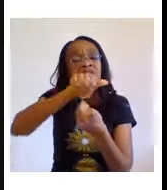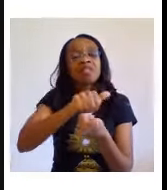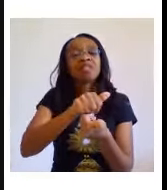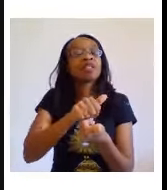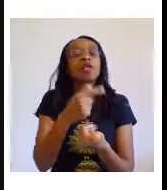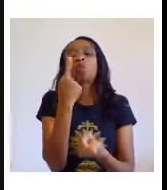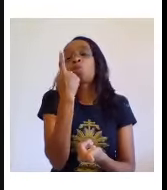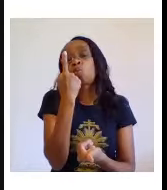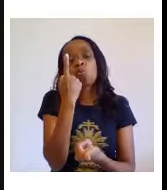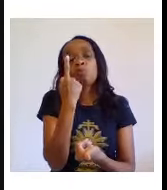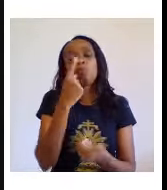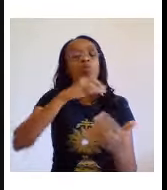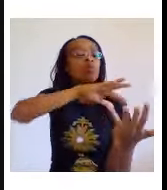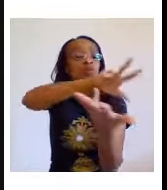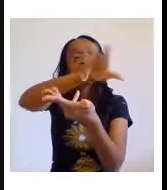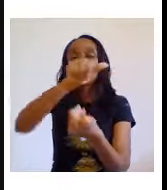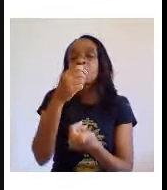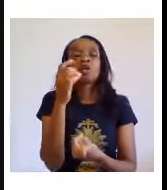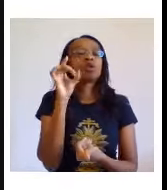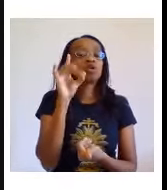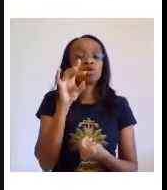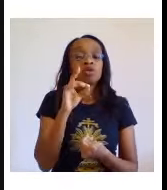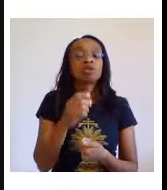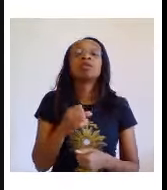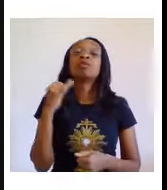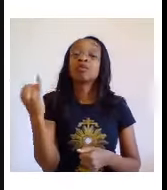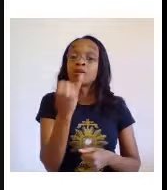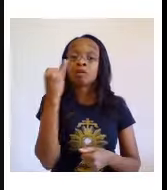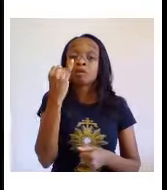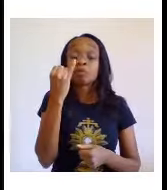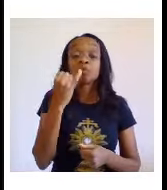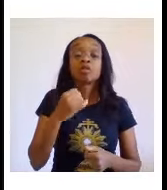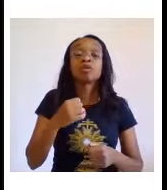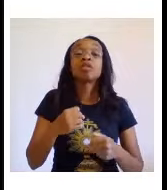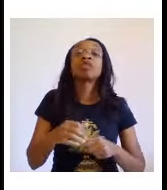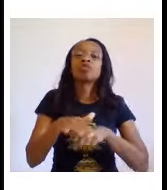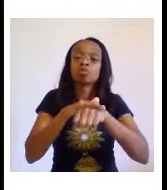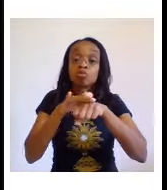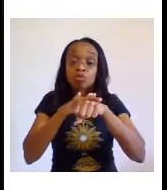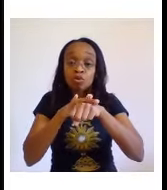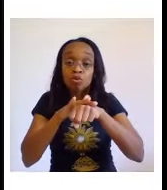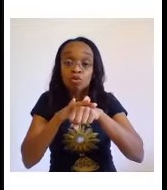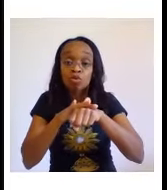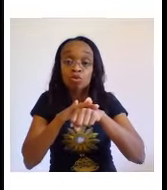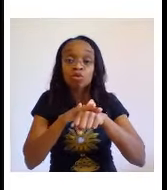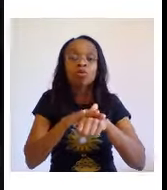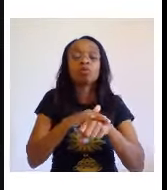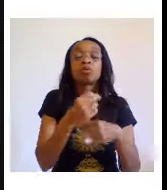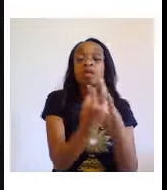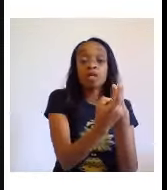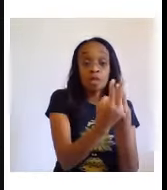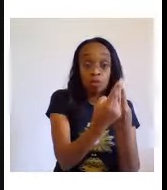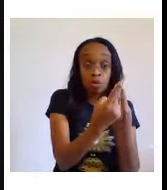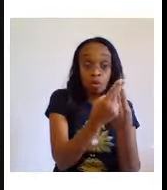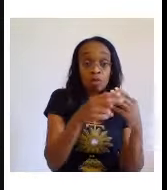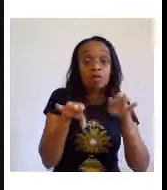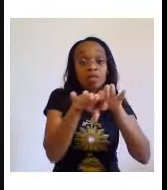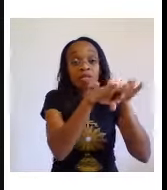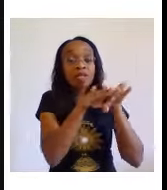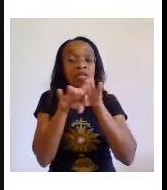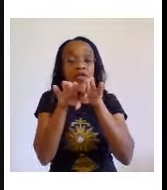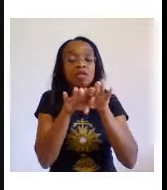Então, é importante discutir a questão da igualdade, da equidade e da justiça, que, de alguma